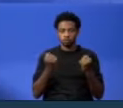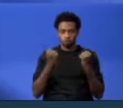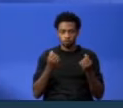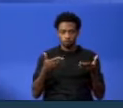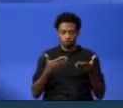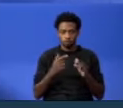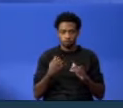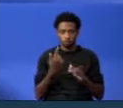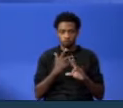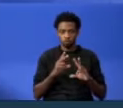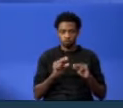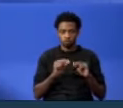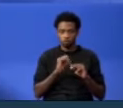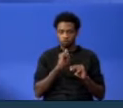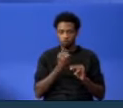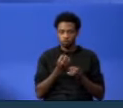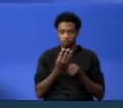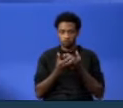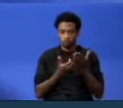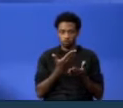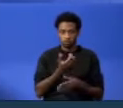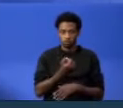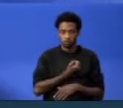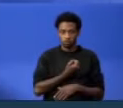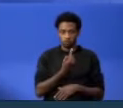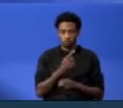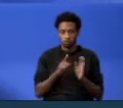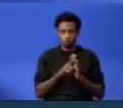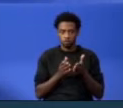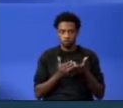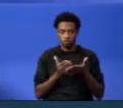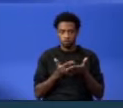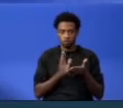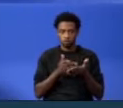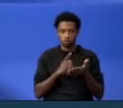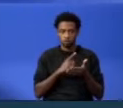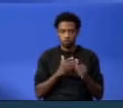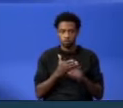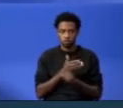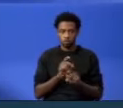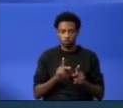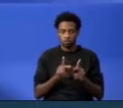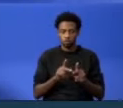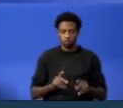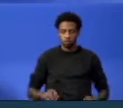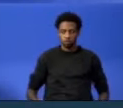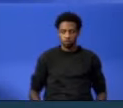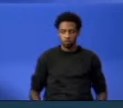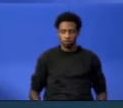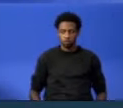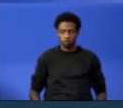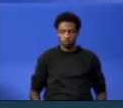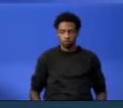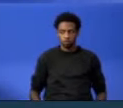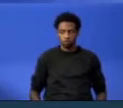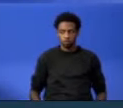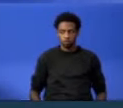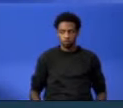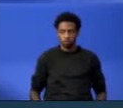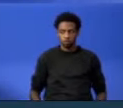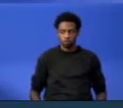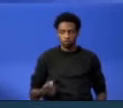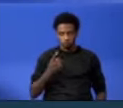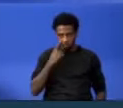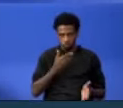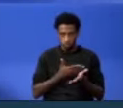vamos discutir o conteúdo da unidade 1 do livro-texto que vocês já têm acesso. Então, em relação ao início da